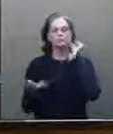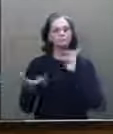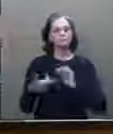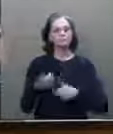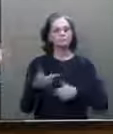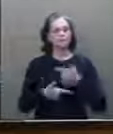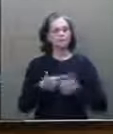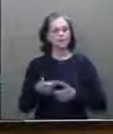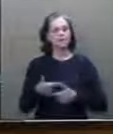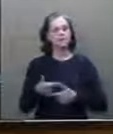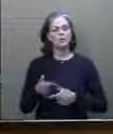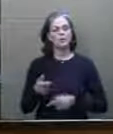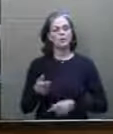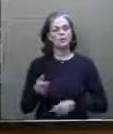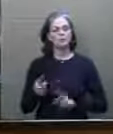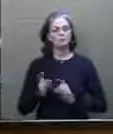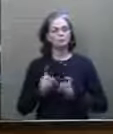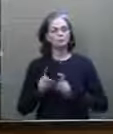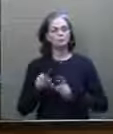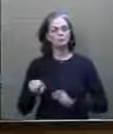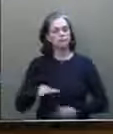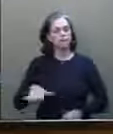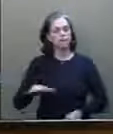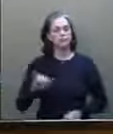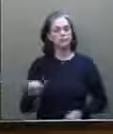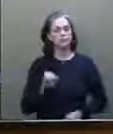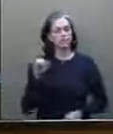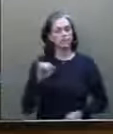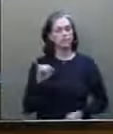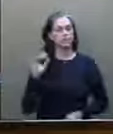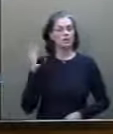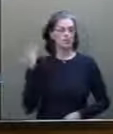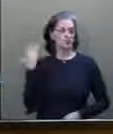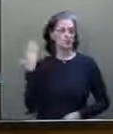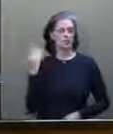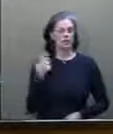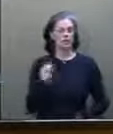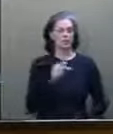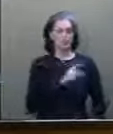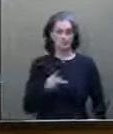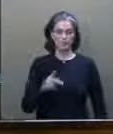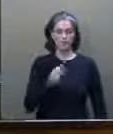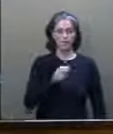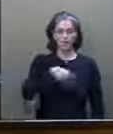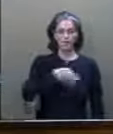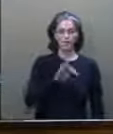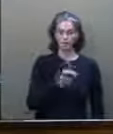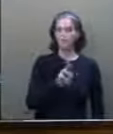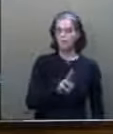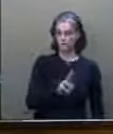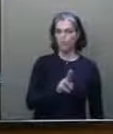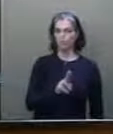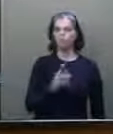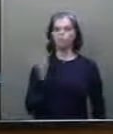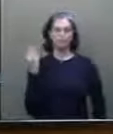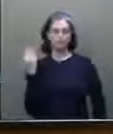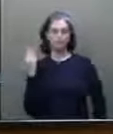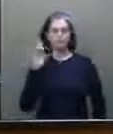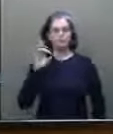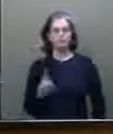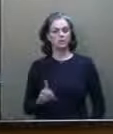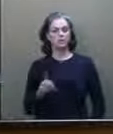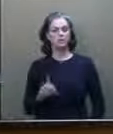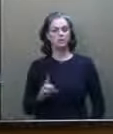nesse importante setor, exercendo, antes de ser presidente da ANTU, o cargo de diretor do Sindicato das Empresas de